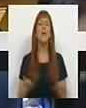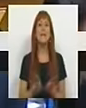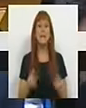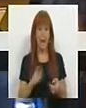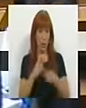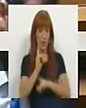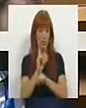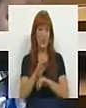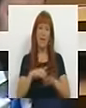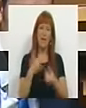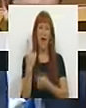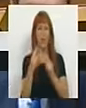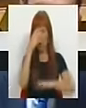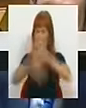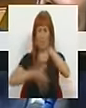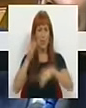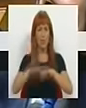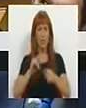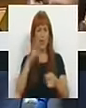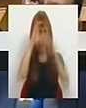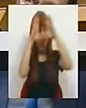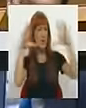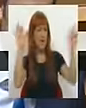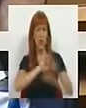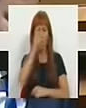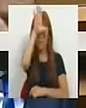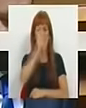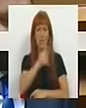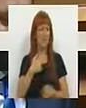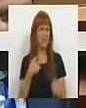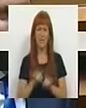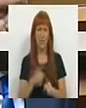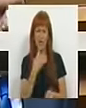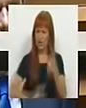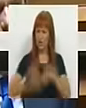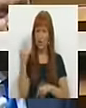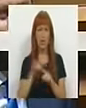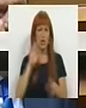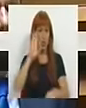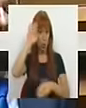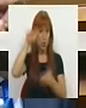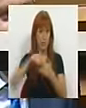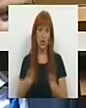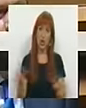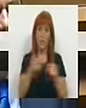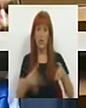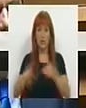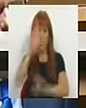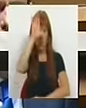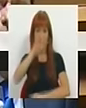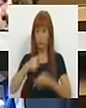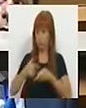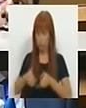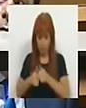Enquanto continuar a fazer alguma confusão com estes conceitos, Sr. Primeiro-Ministro, não é de estranhar que as consequências da nova estratégia que o